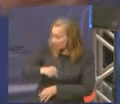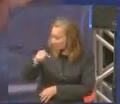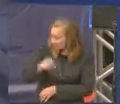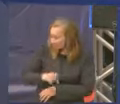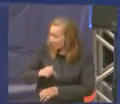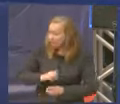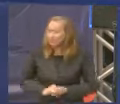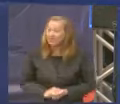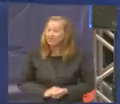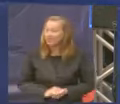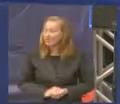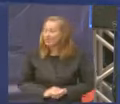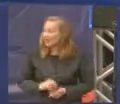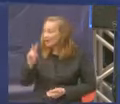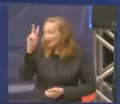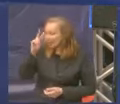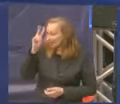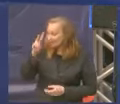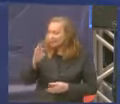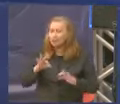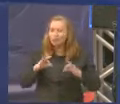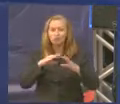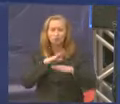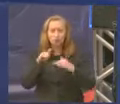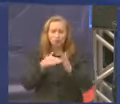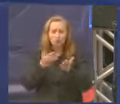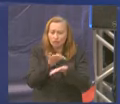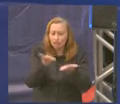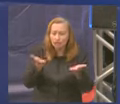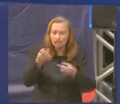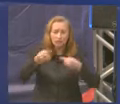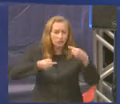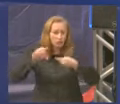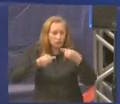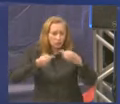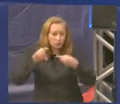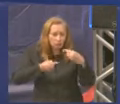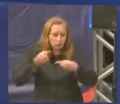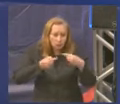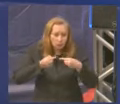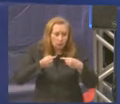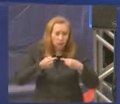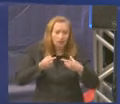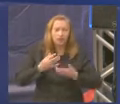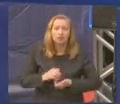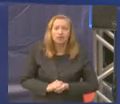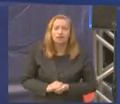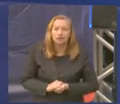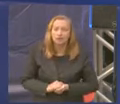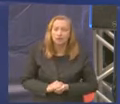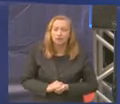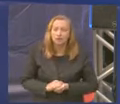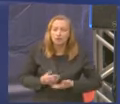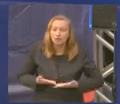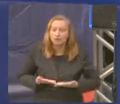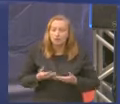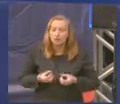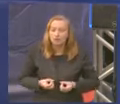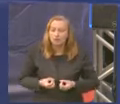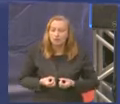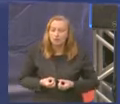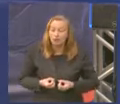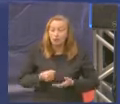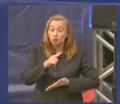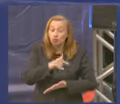E lembrando a todos que esses debates, os insumos, essas discussões fornecerão a construção